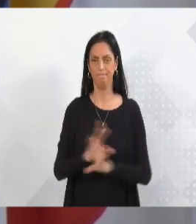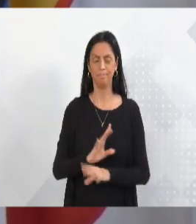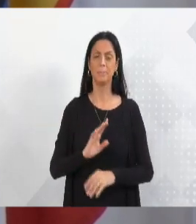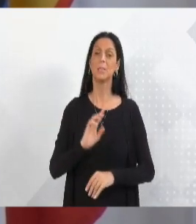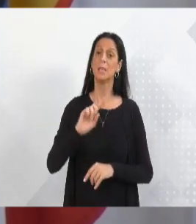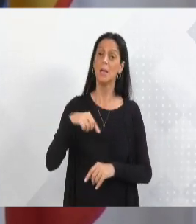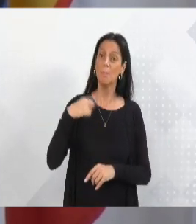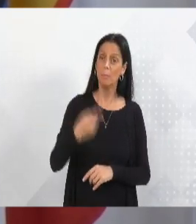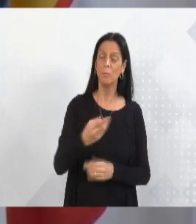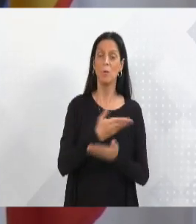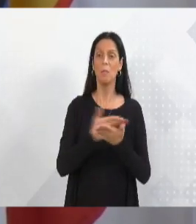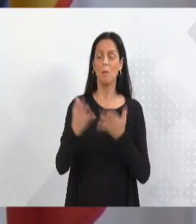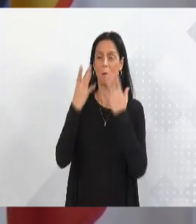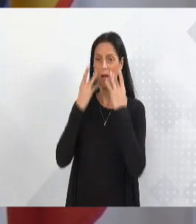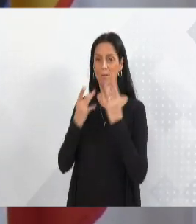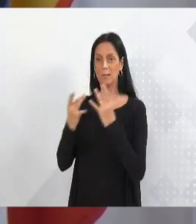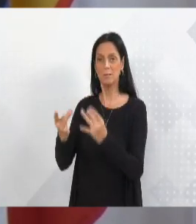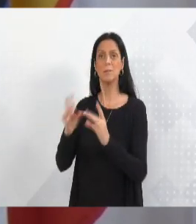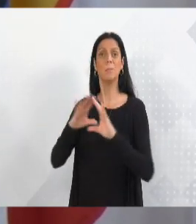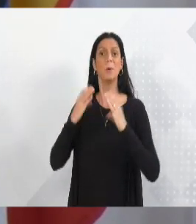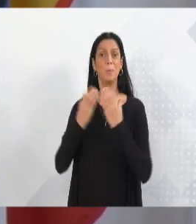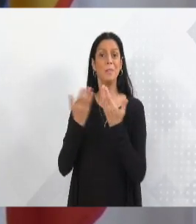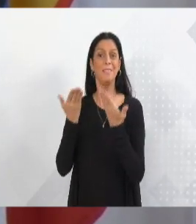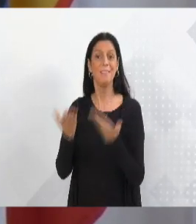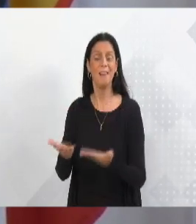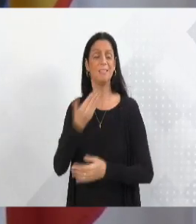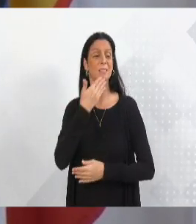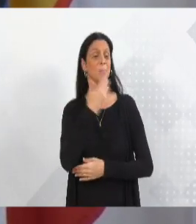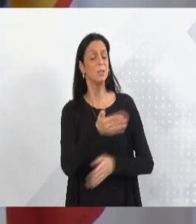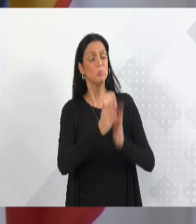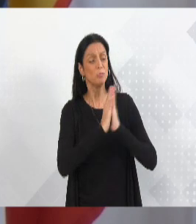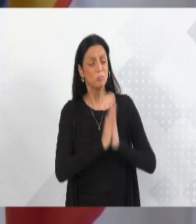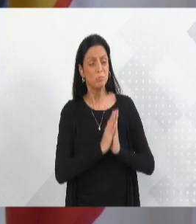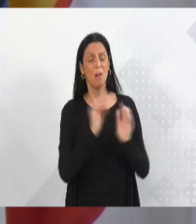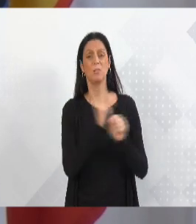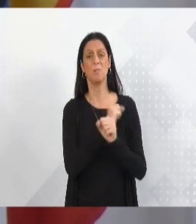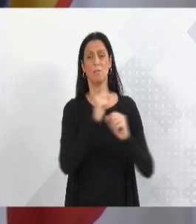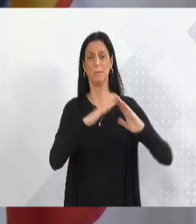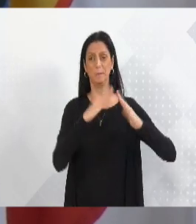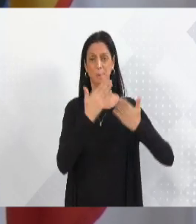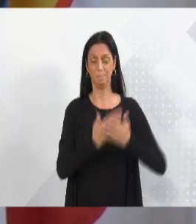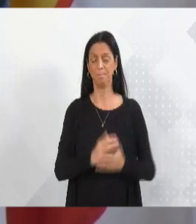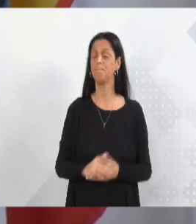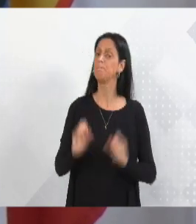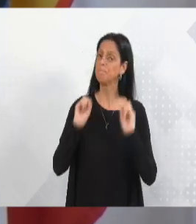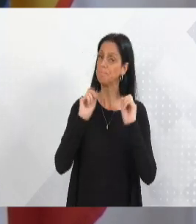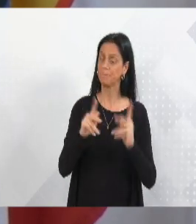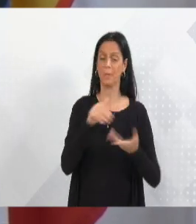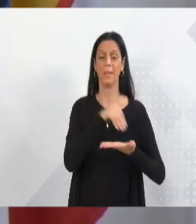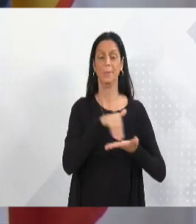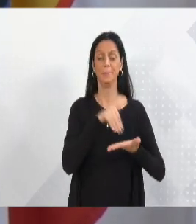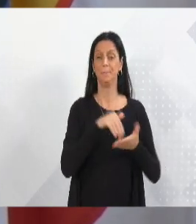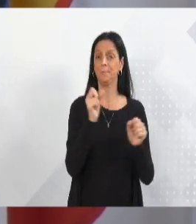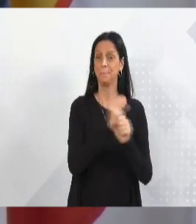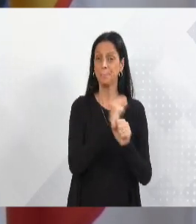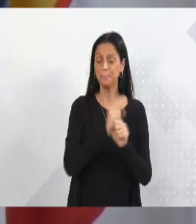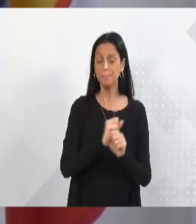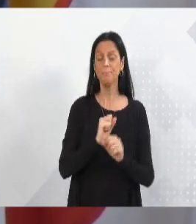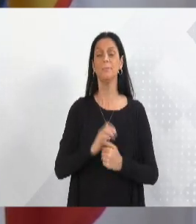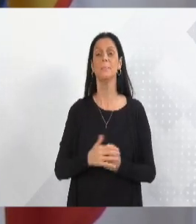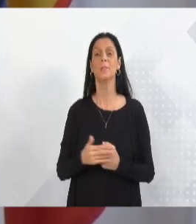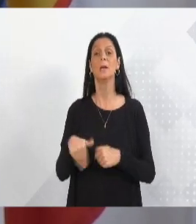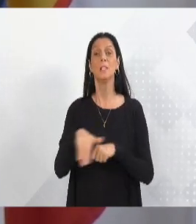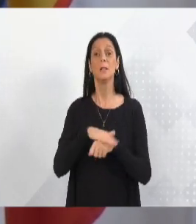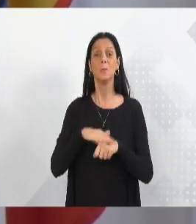uma condição e uma atenção especial para aquela comunidade, para aquela região. Fizemos esse trabalho inicialmente na Secretaria de Obras, falamos com o